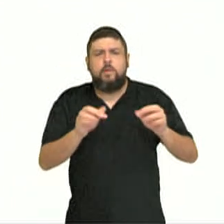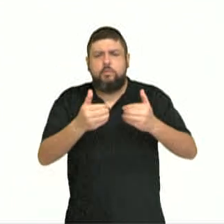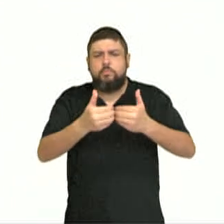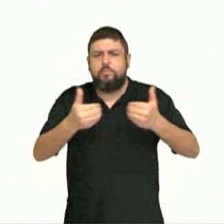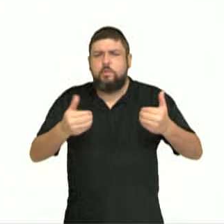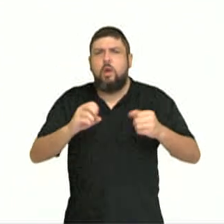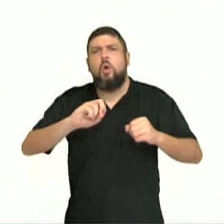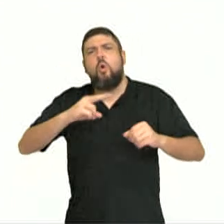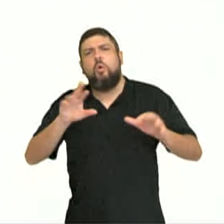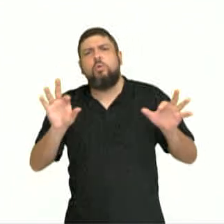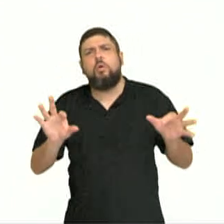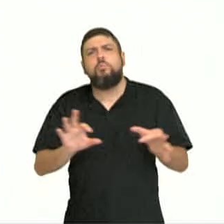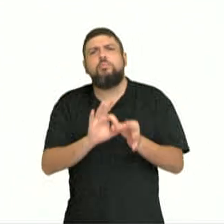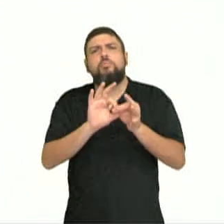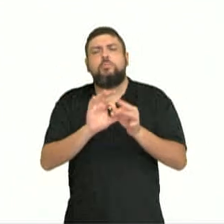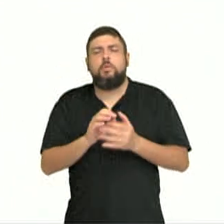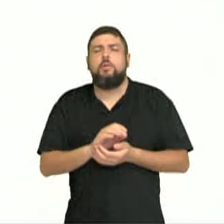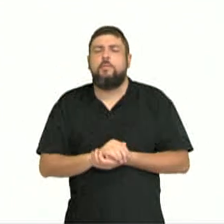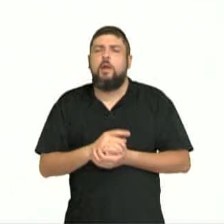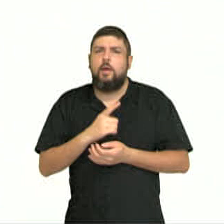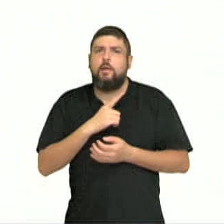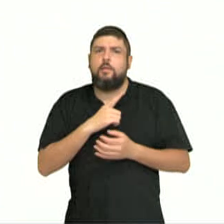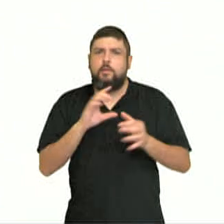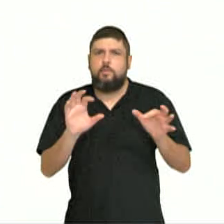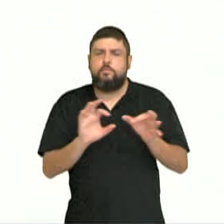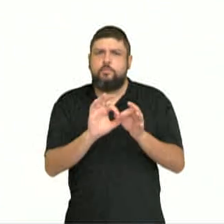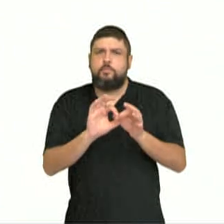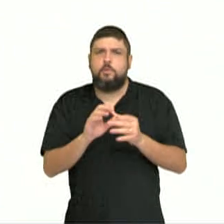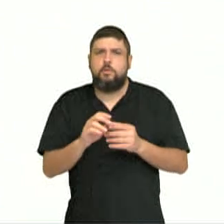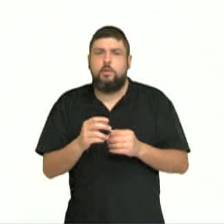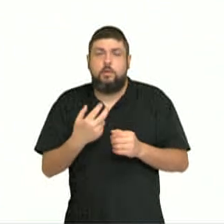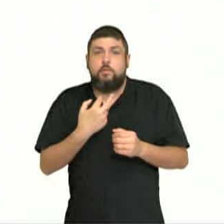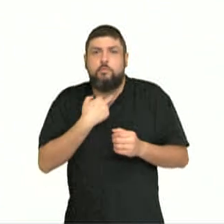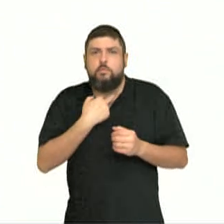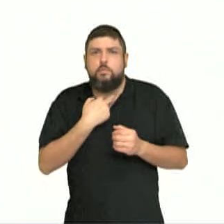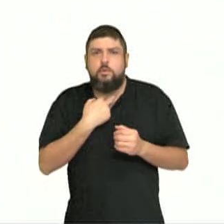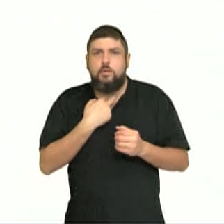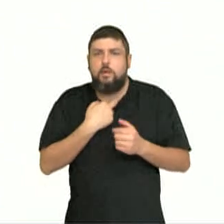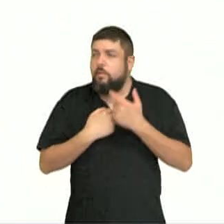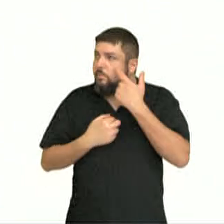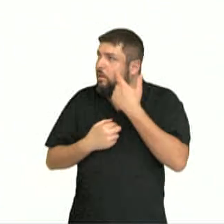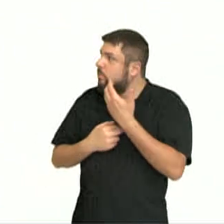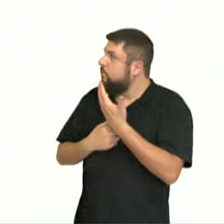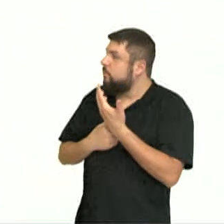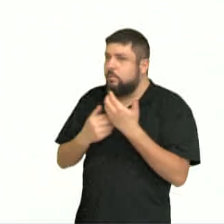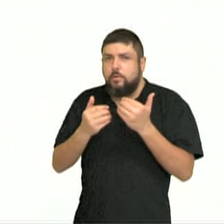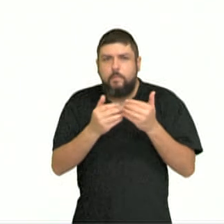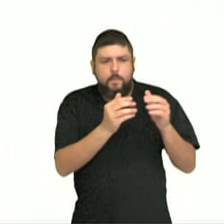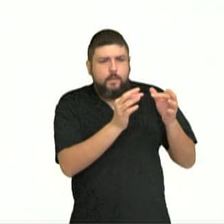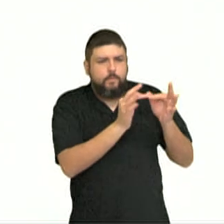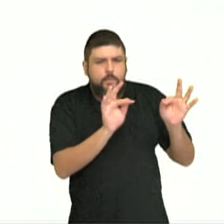subordinada? Subordinada, por quê? Não é possível escrever as orações separadamente.